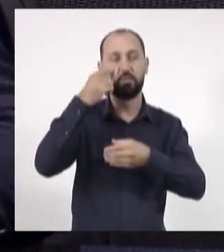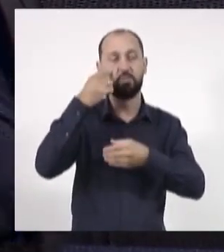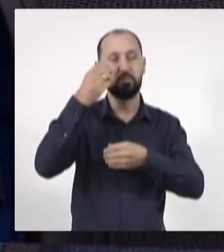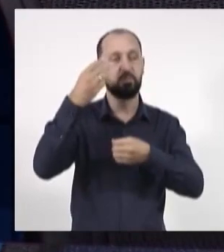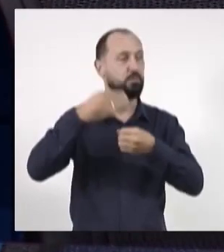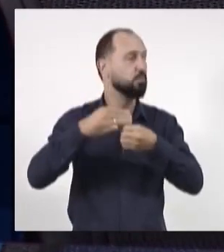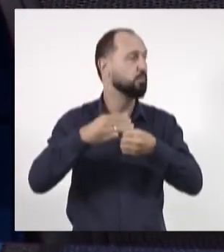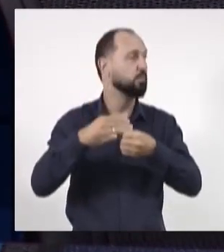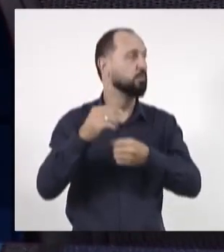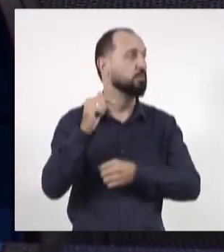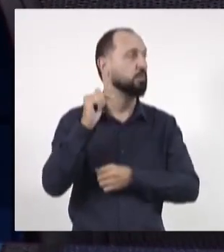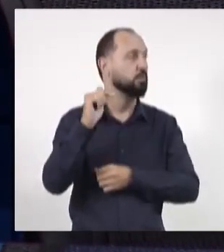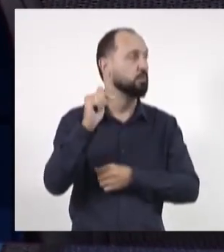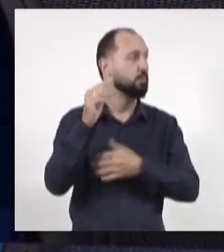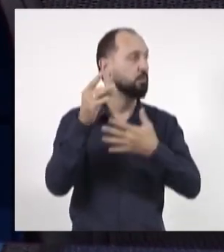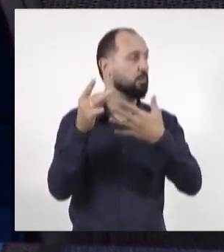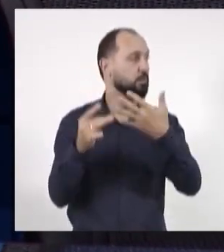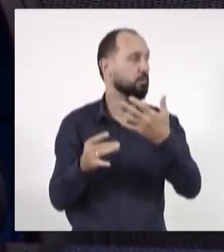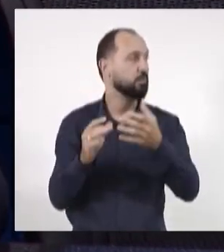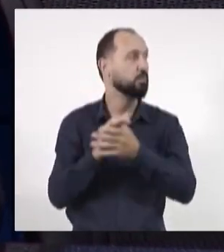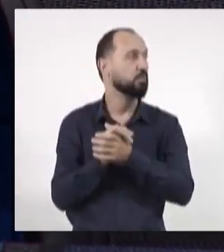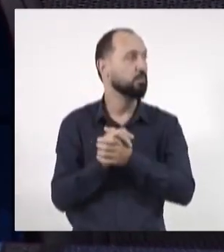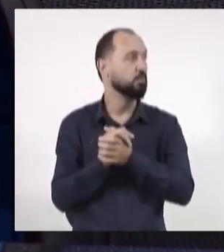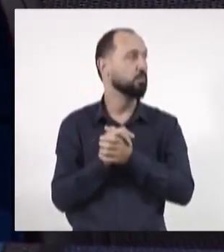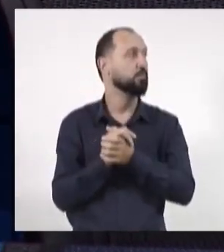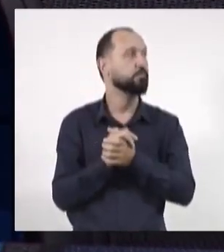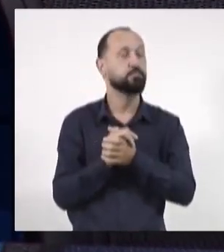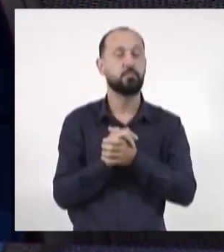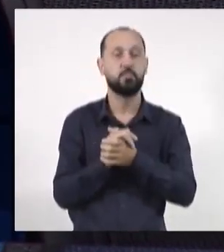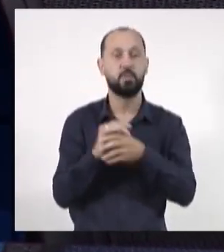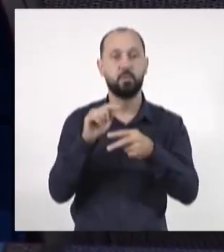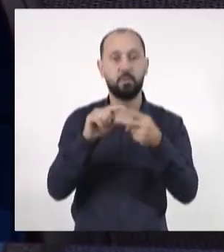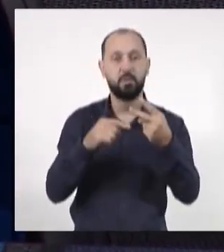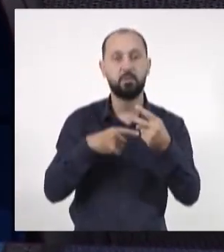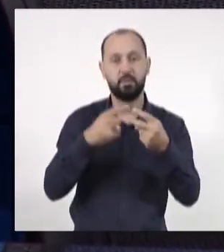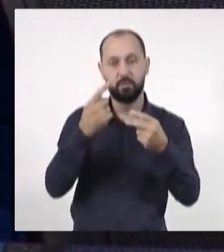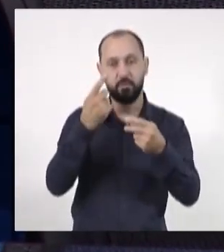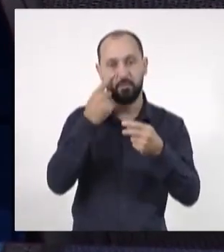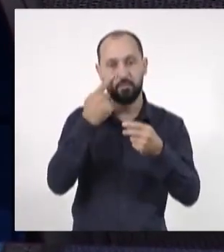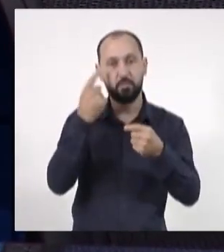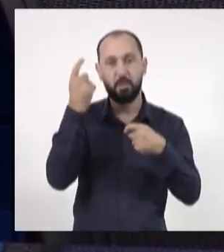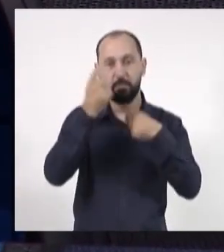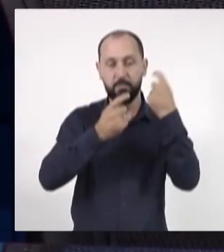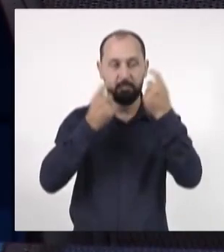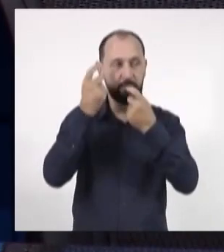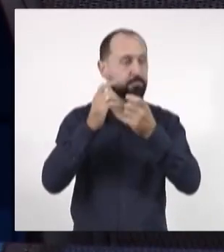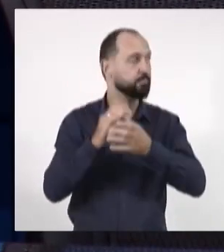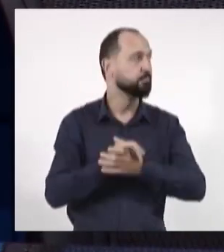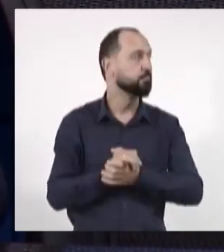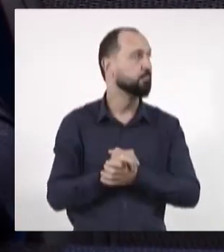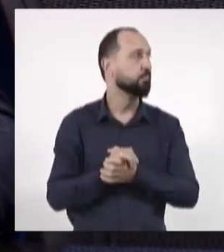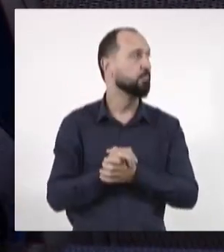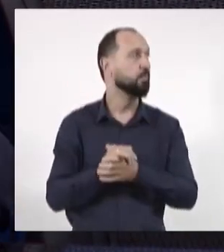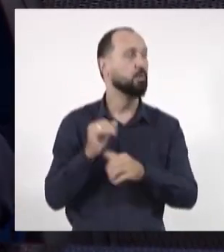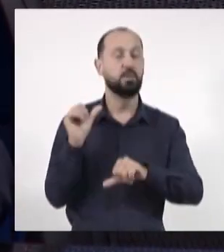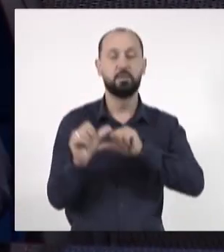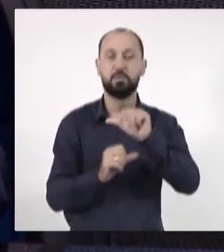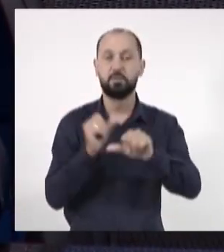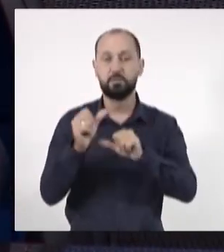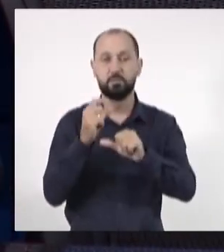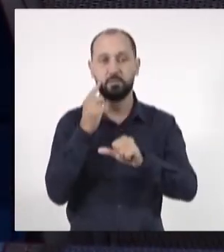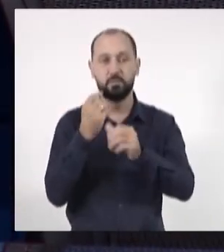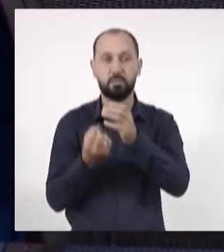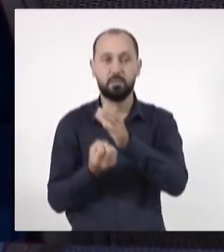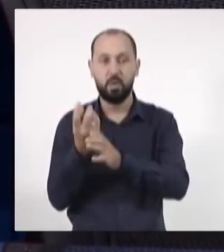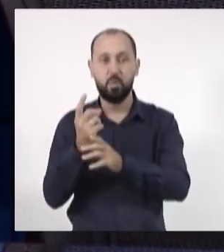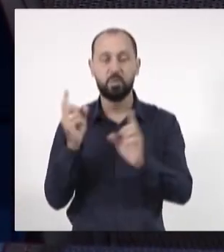7 pontos, 2 pontos eu vejo com muita preocupação. A mudança da origem